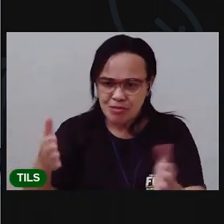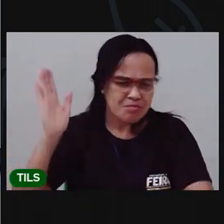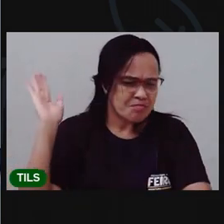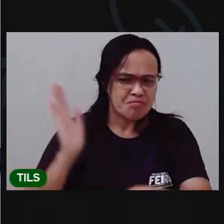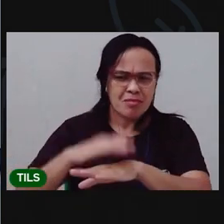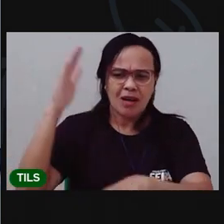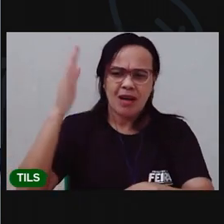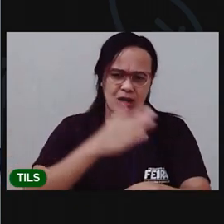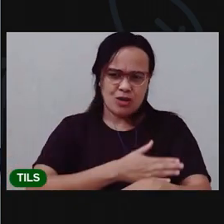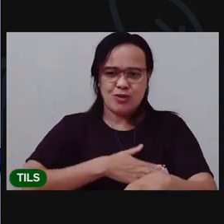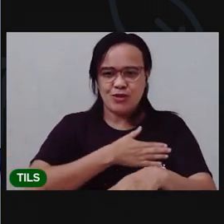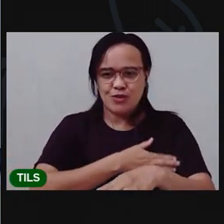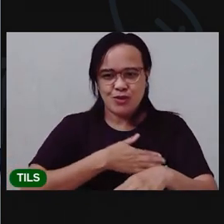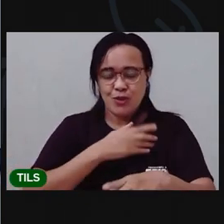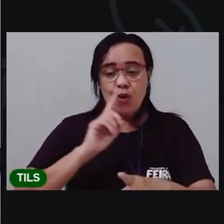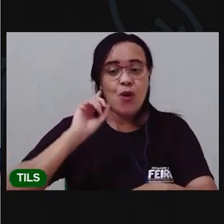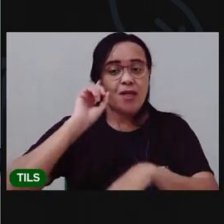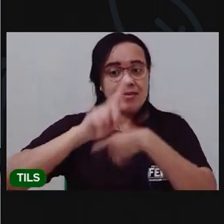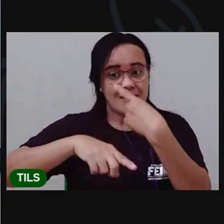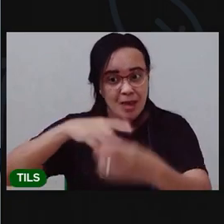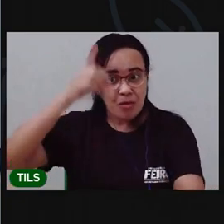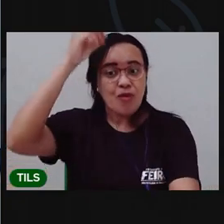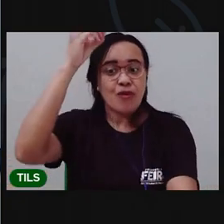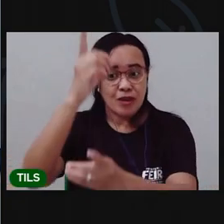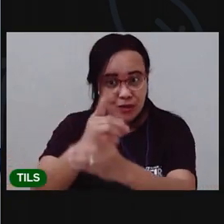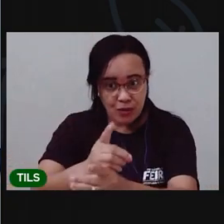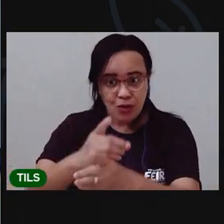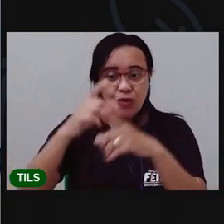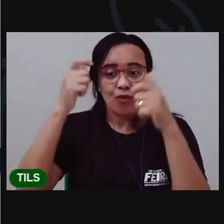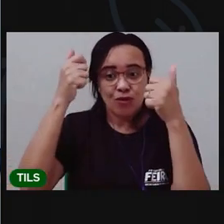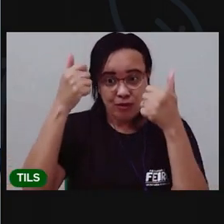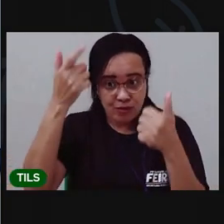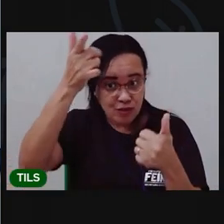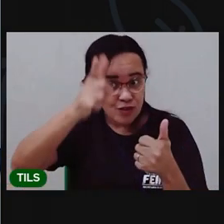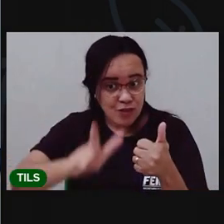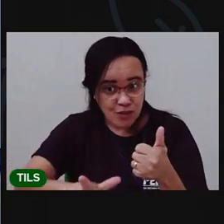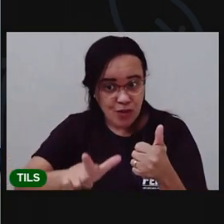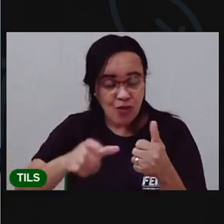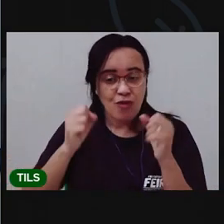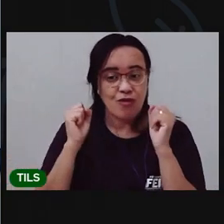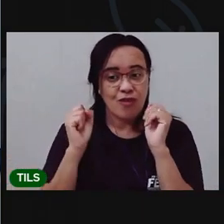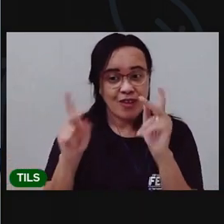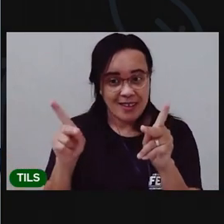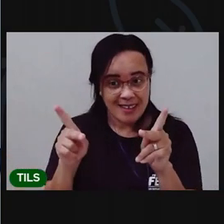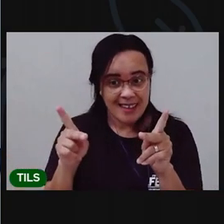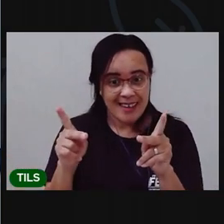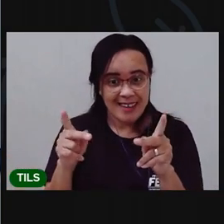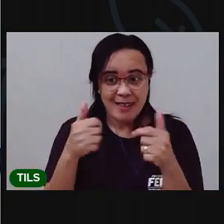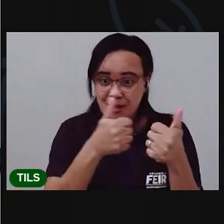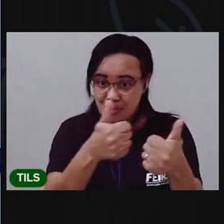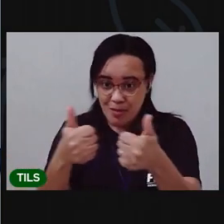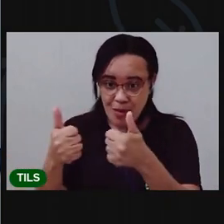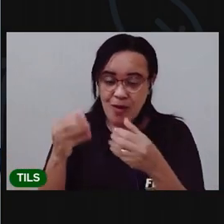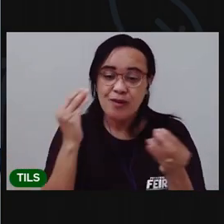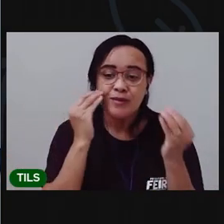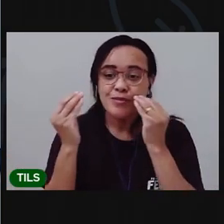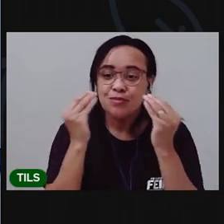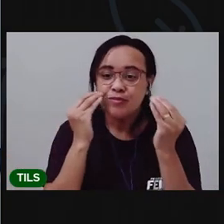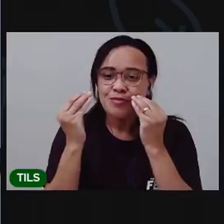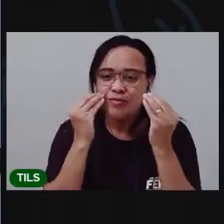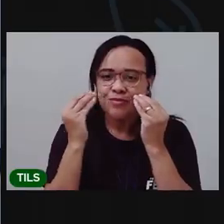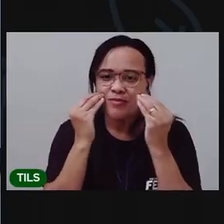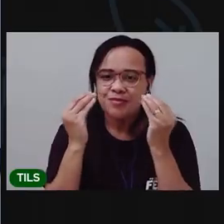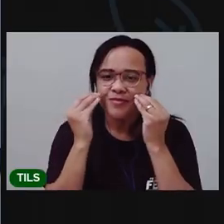a gente se vê na nossa próxima aula agora, tá bom? Tchau! Beijo grande!